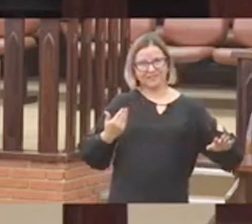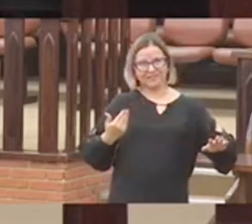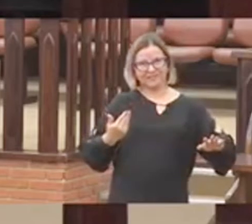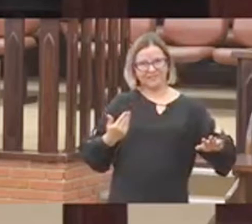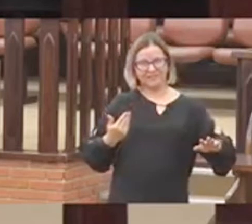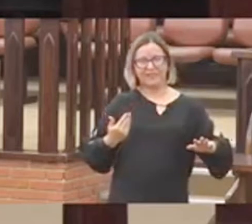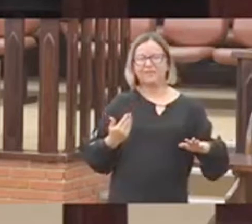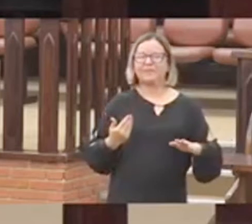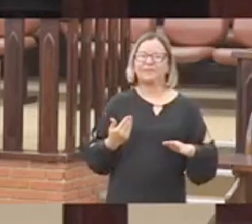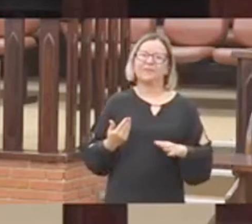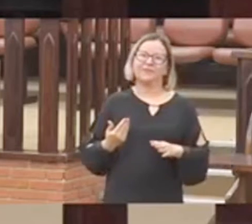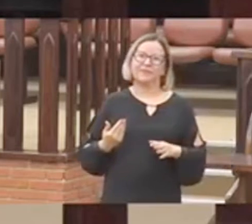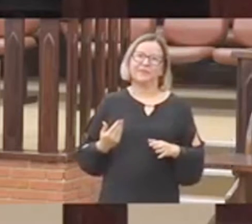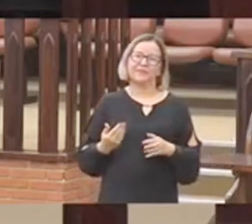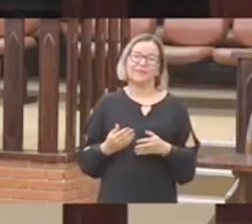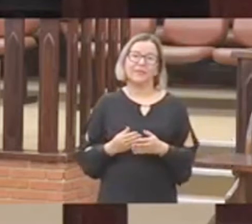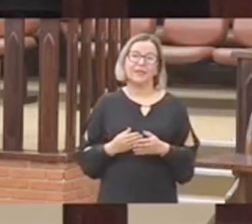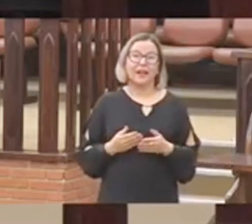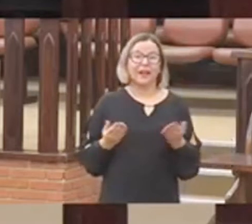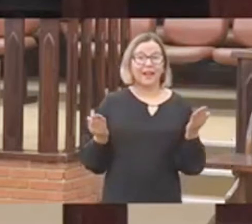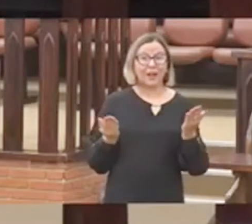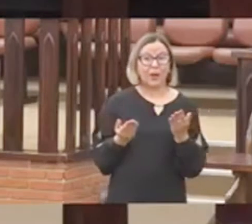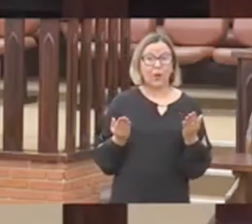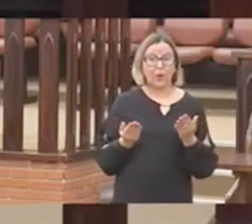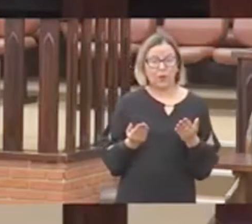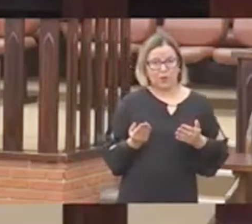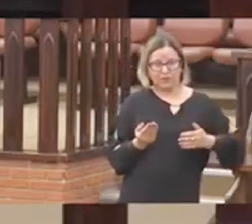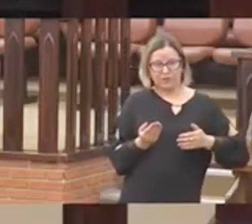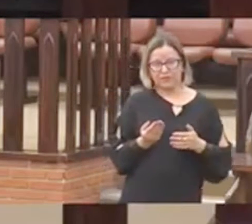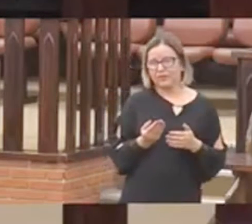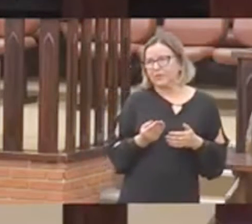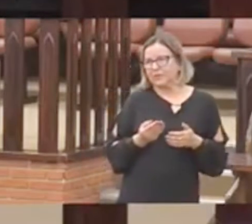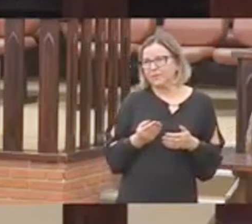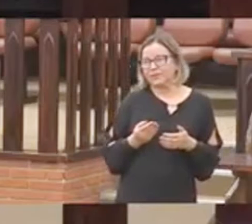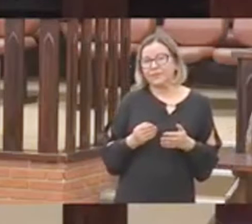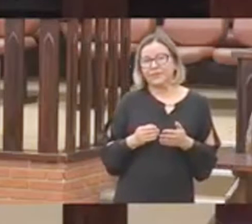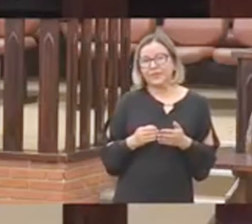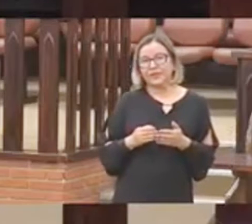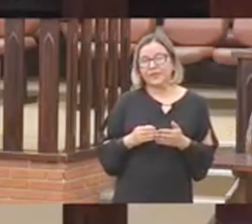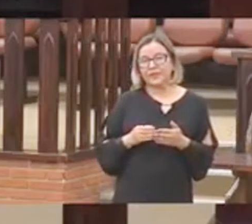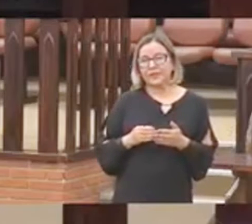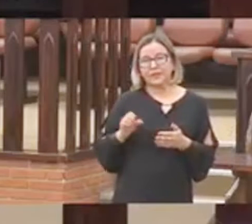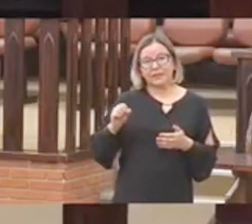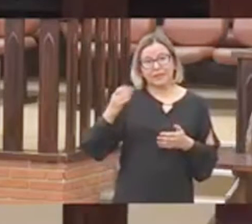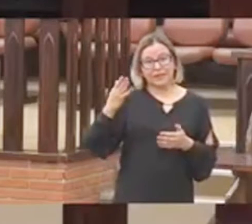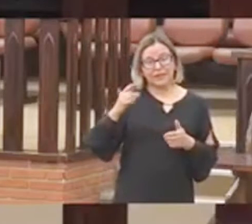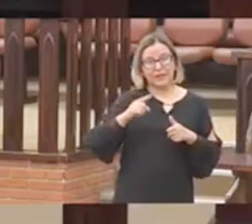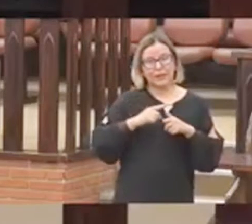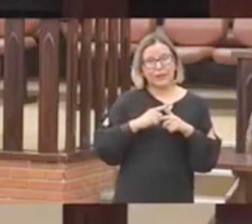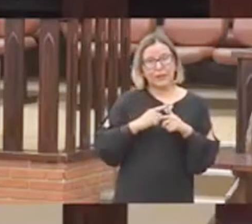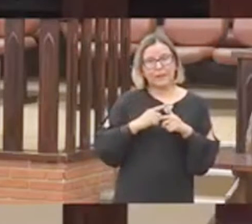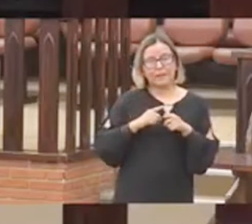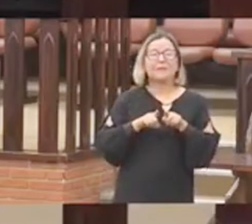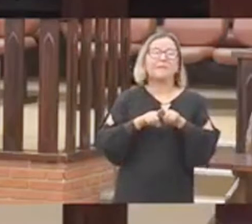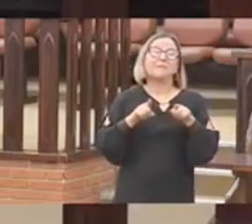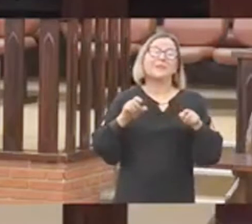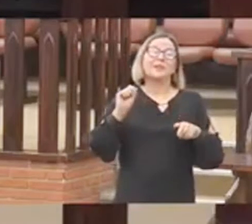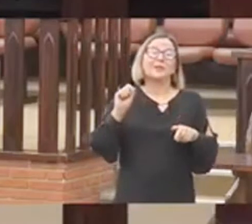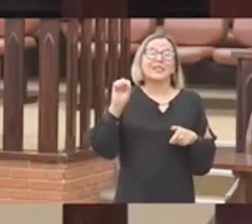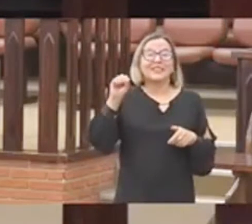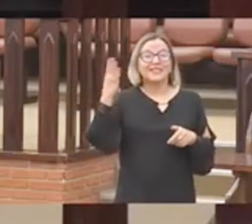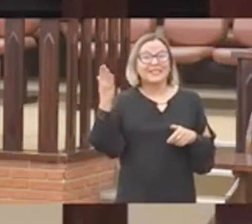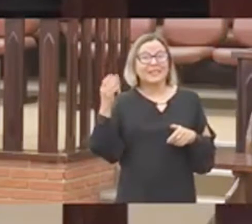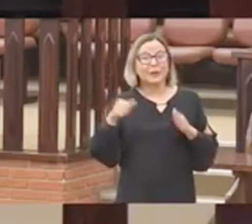físico. Hoje isso é apropriado. Mas o que aconteceu com o primeiro homem foi